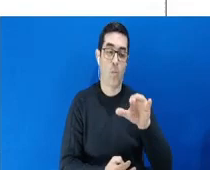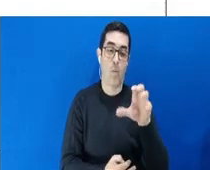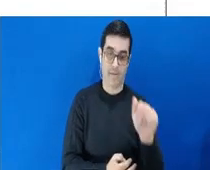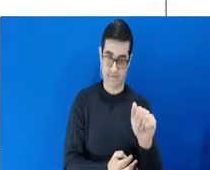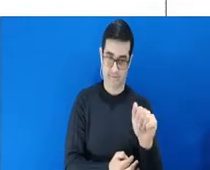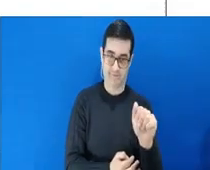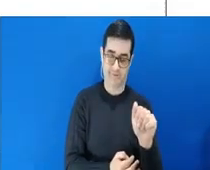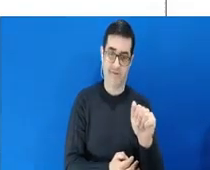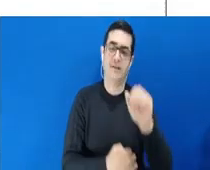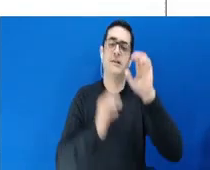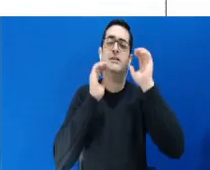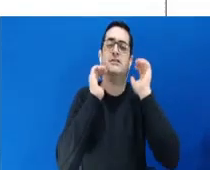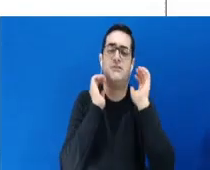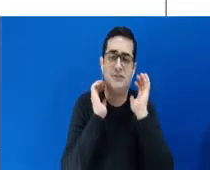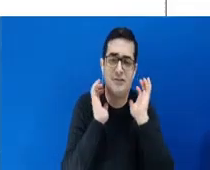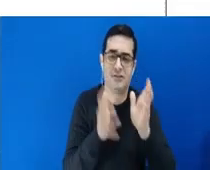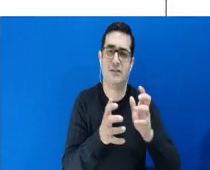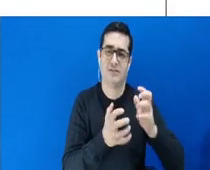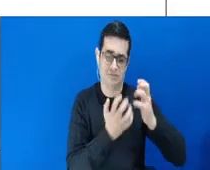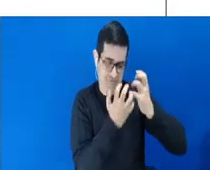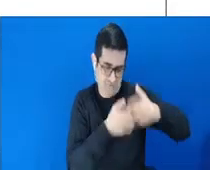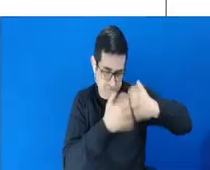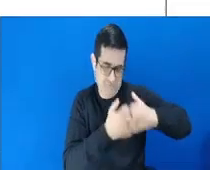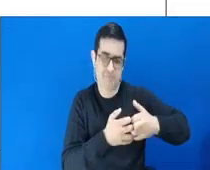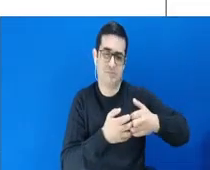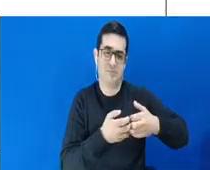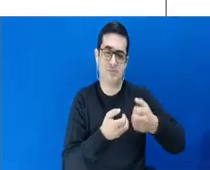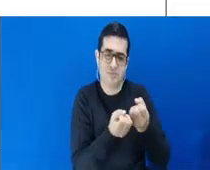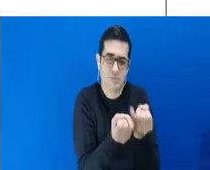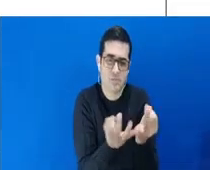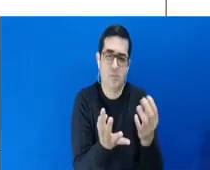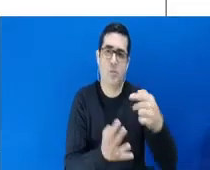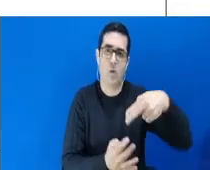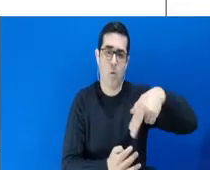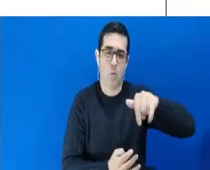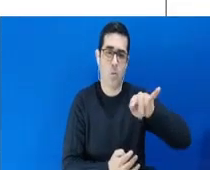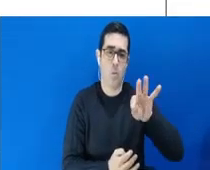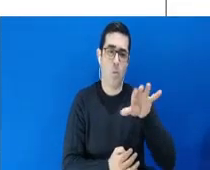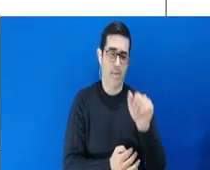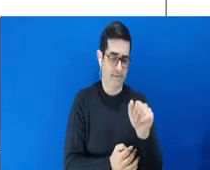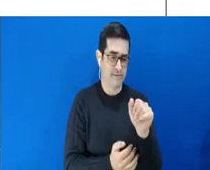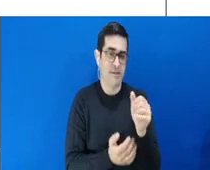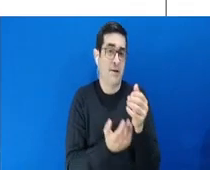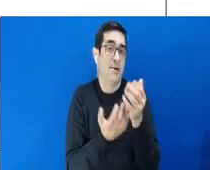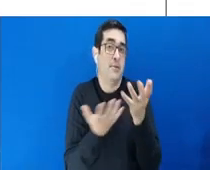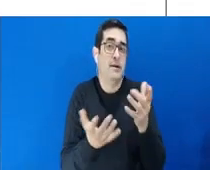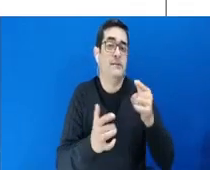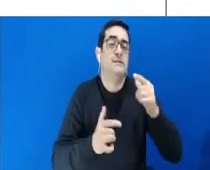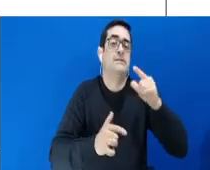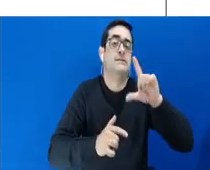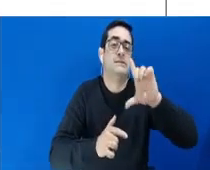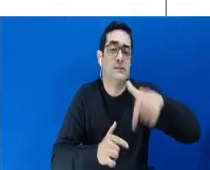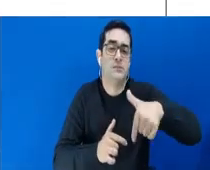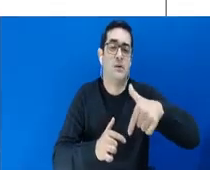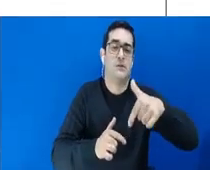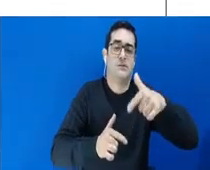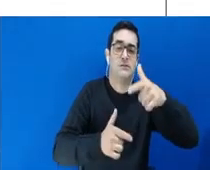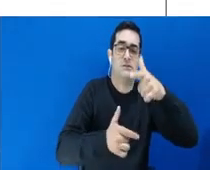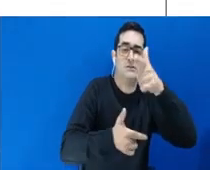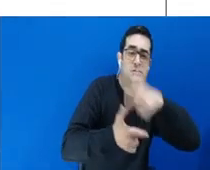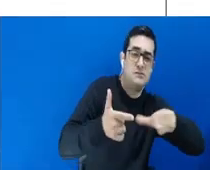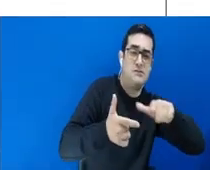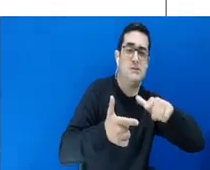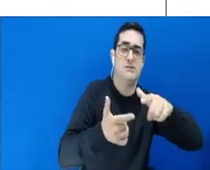mecânica quântica, mas os trabalhos dele que surgem, né? Ele divide esse prêmio, não é só dele,